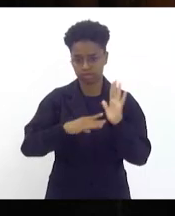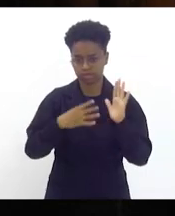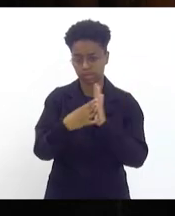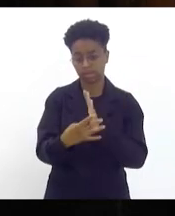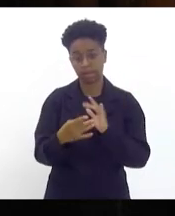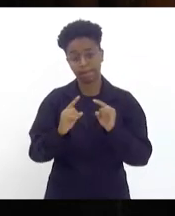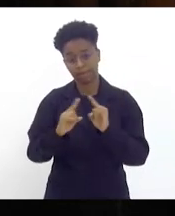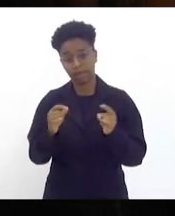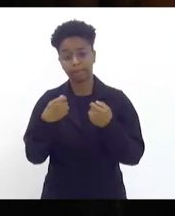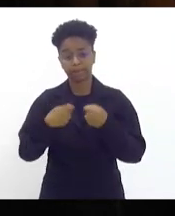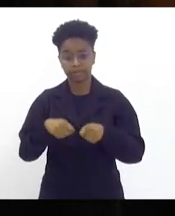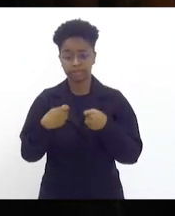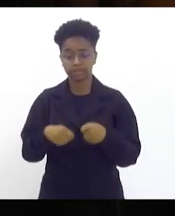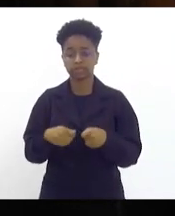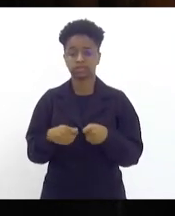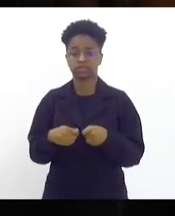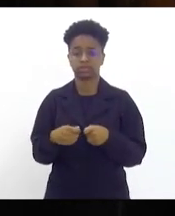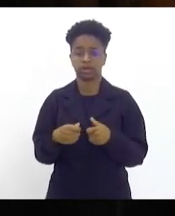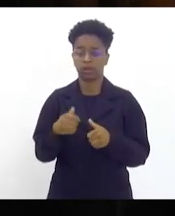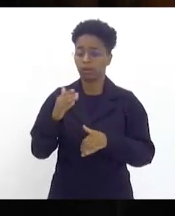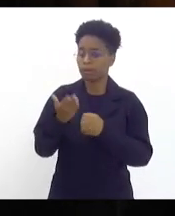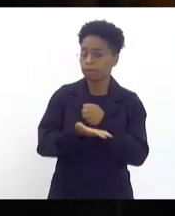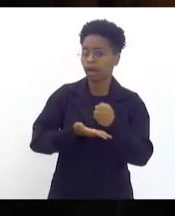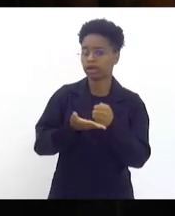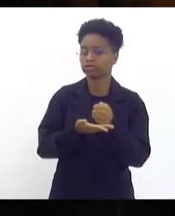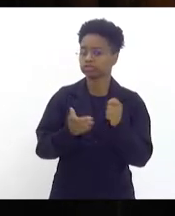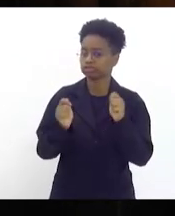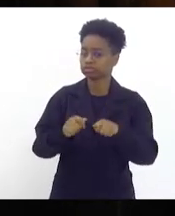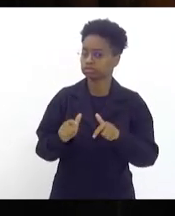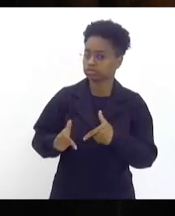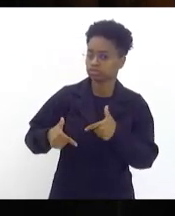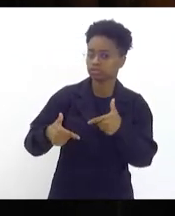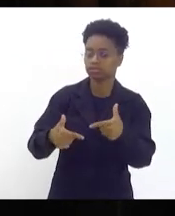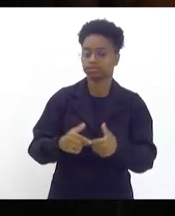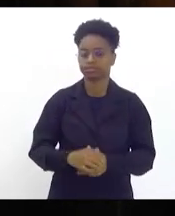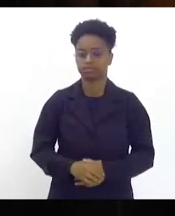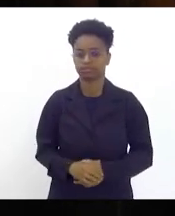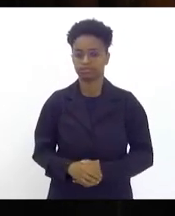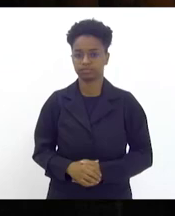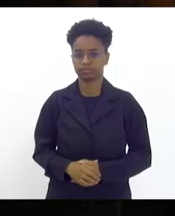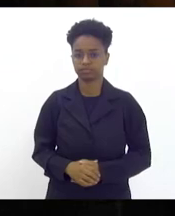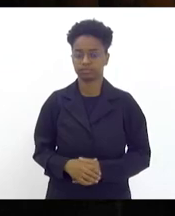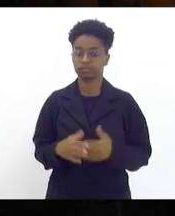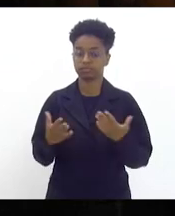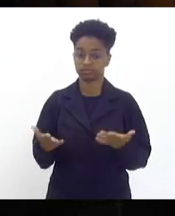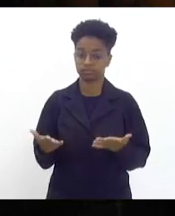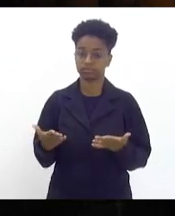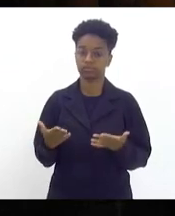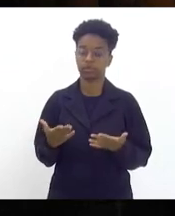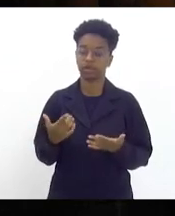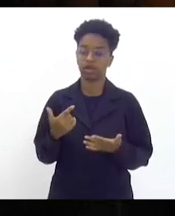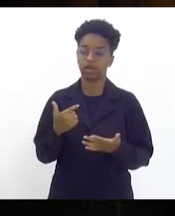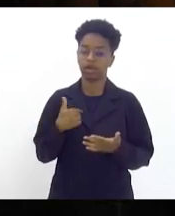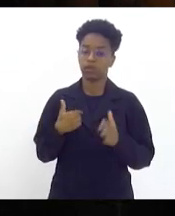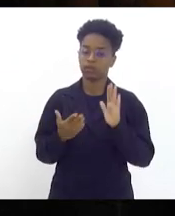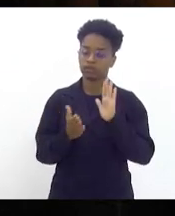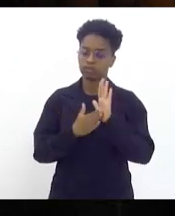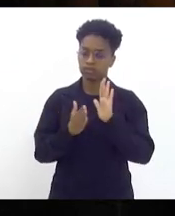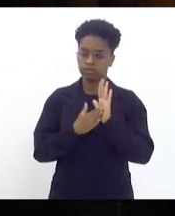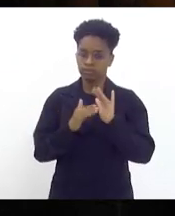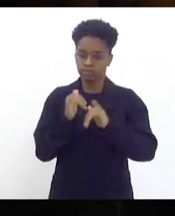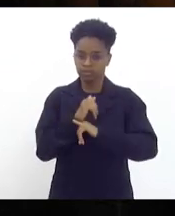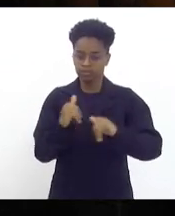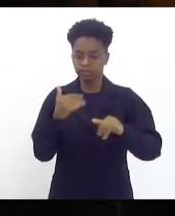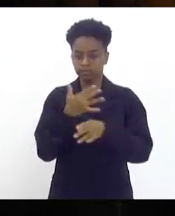tem as condições necessárias para cumprir a sua missão E aí eu faço aqui uma proposta para